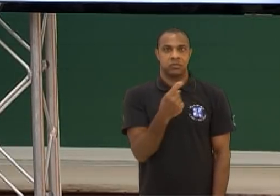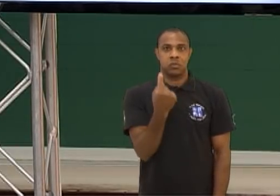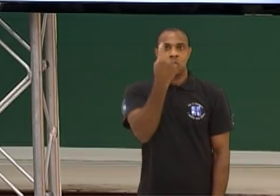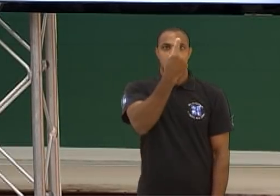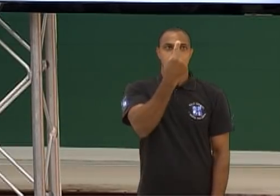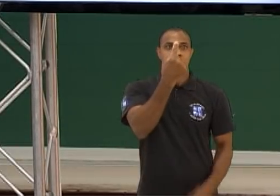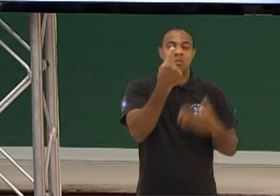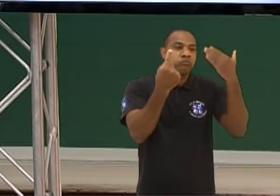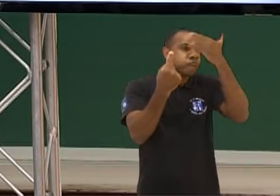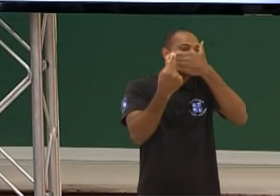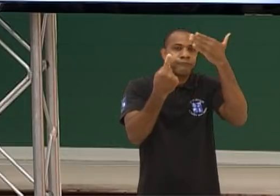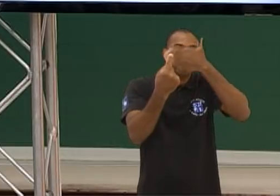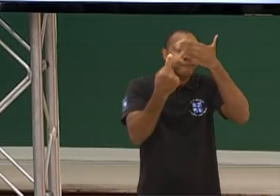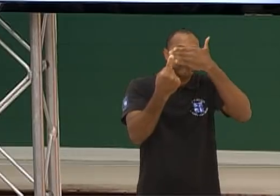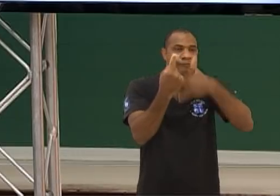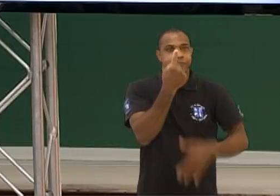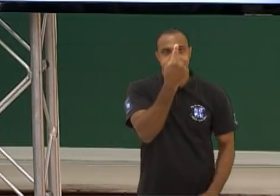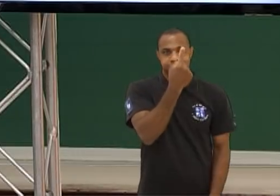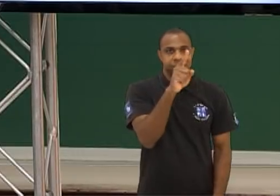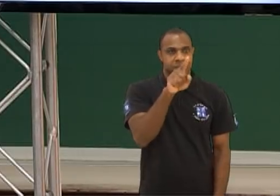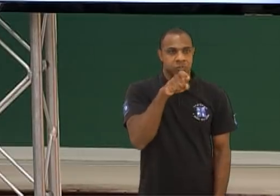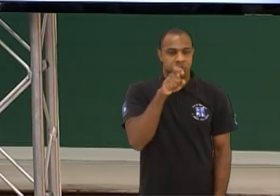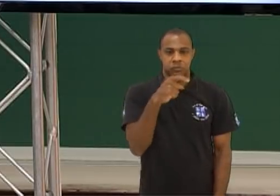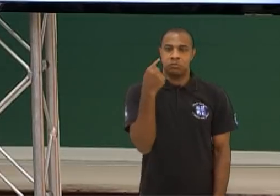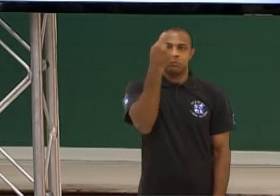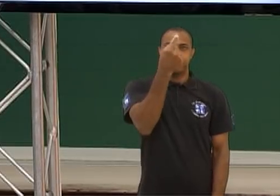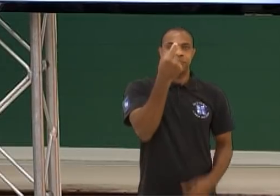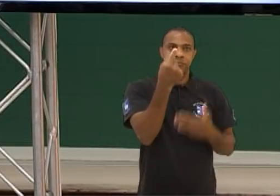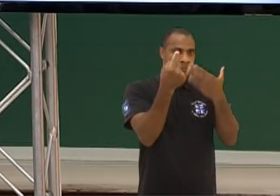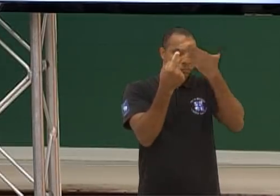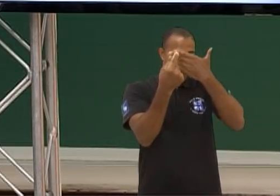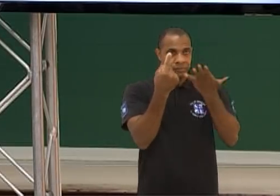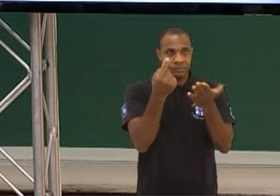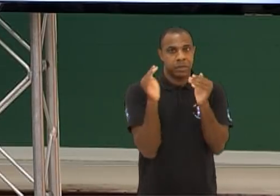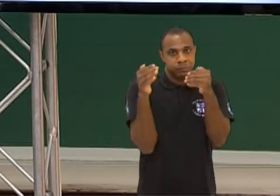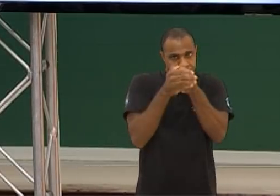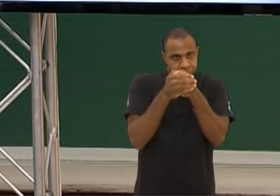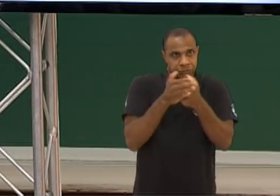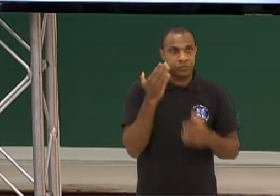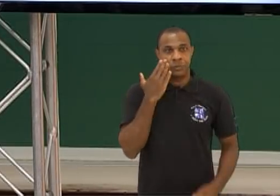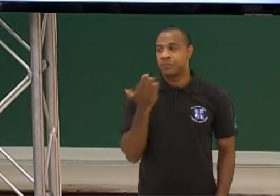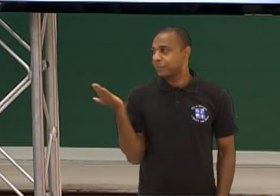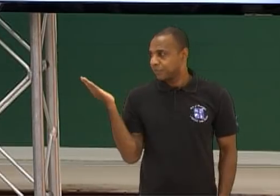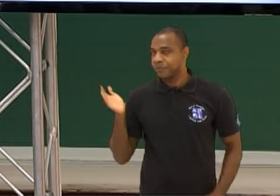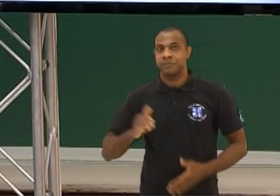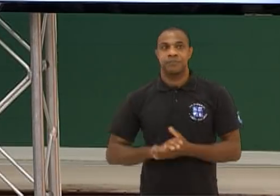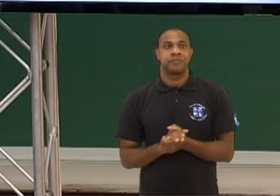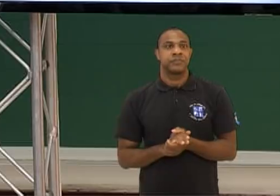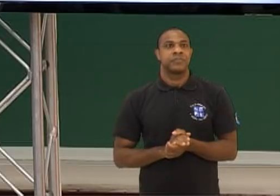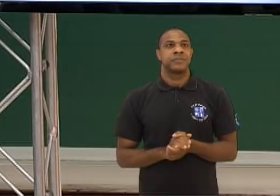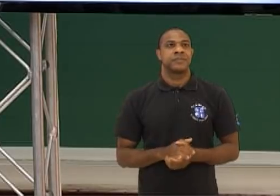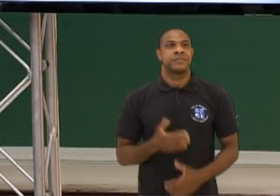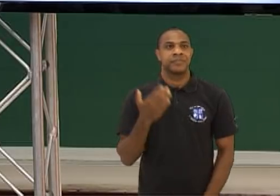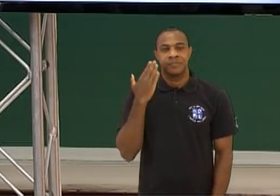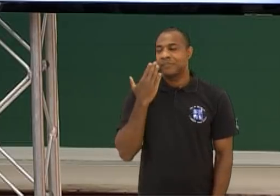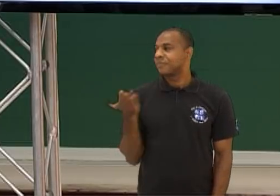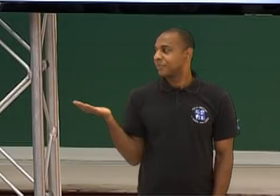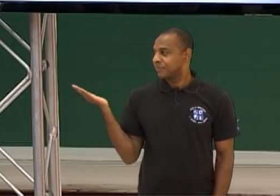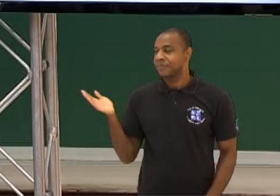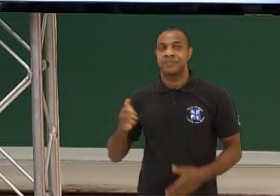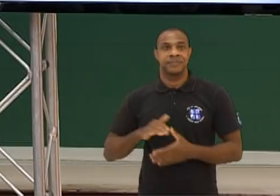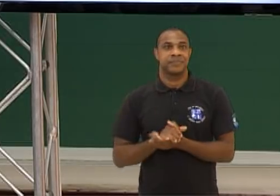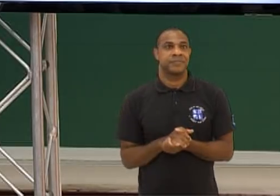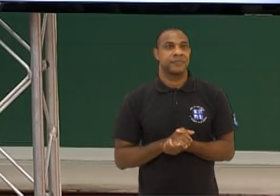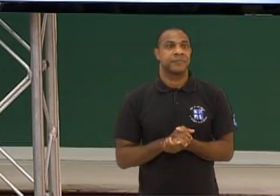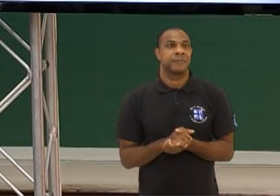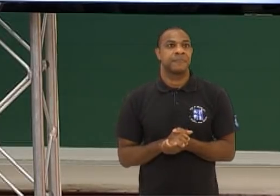igual a 10, é a equação, sinal de igual, e uma única incógnita. Né? 3t mais 5, 3x menos 12, e assim por diante.